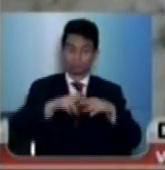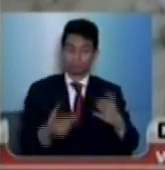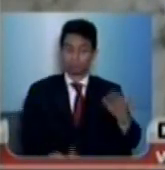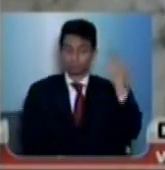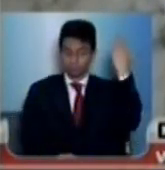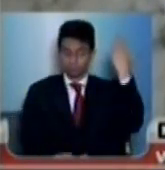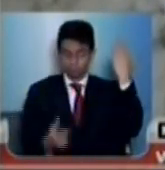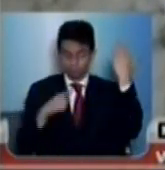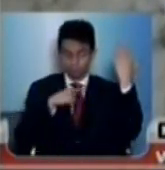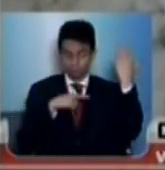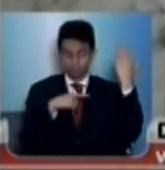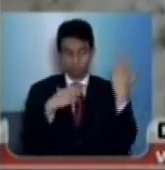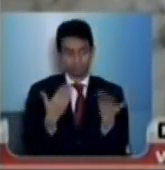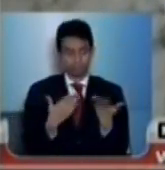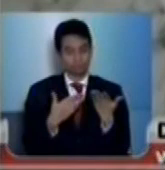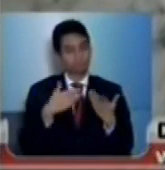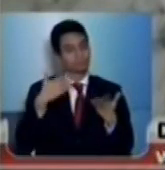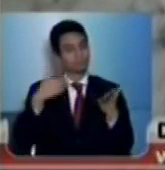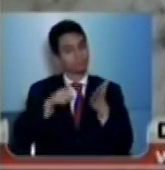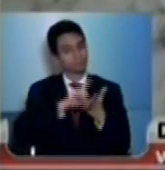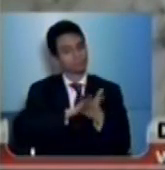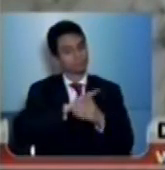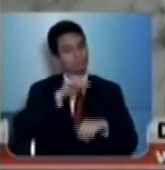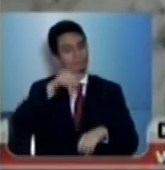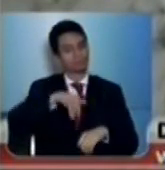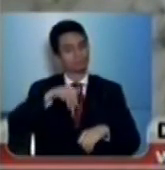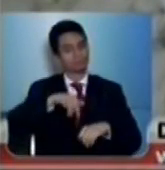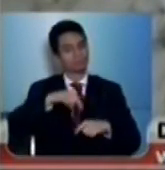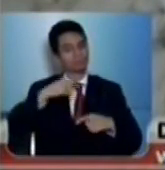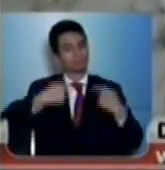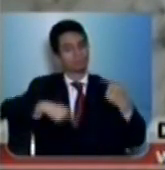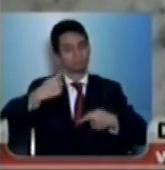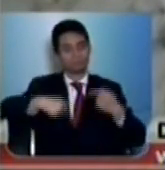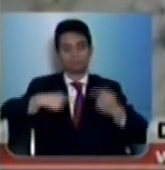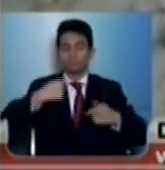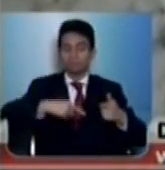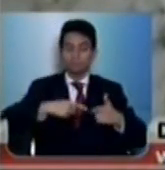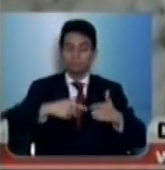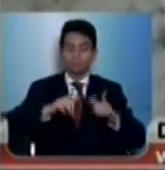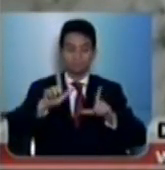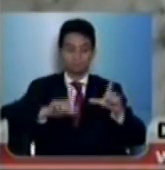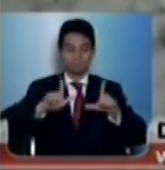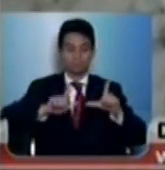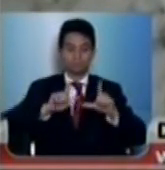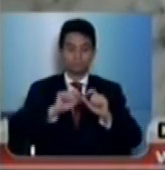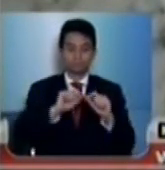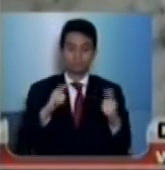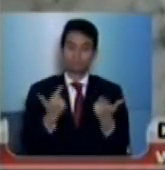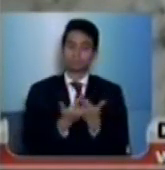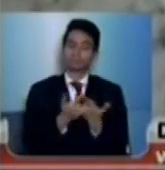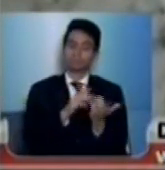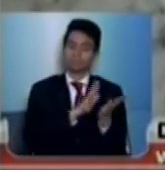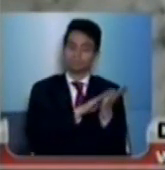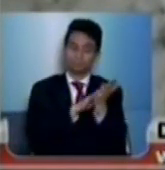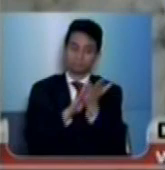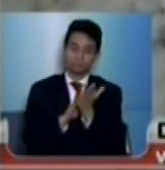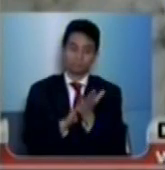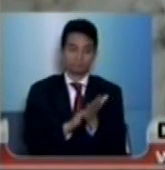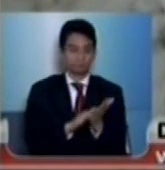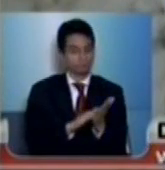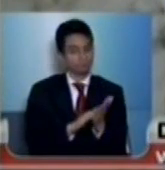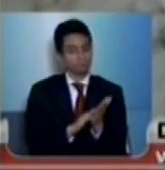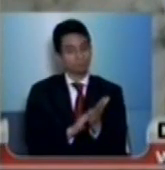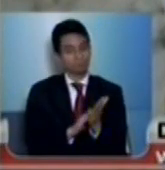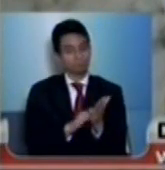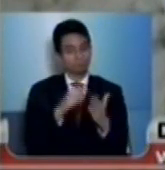realizou agora Há alguns minutos atrás no estúdio da TV alesp quero parabenizar seu trabalho junto ao blog